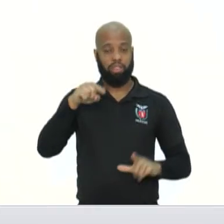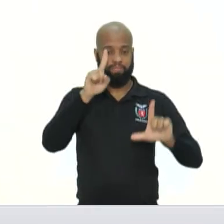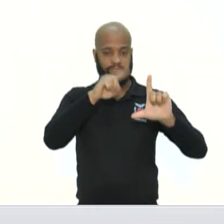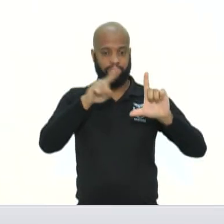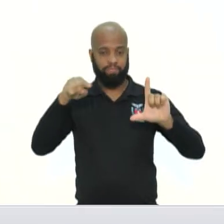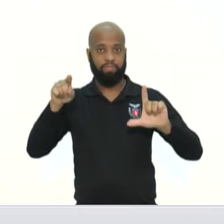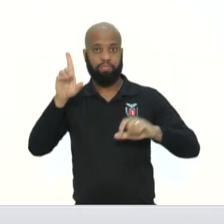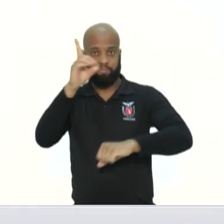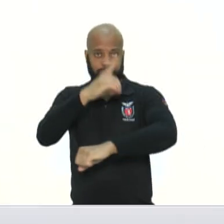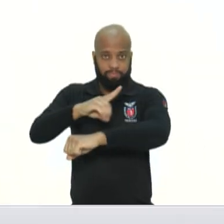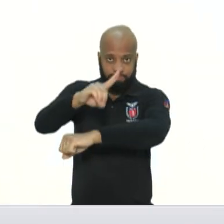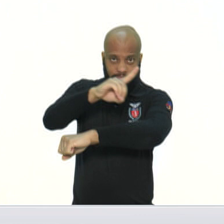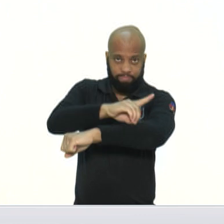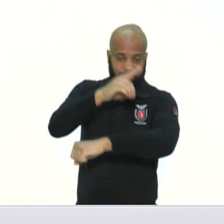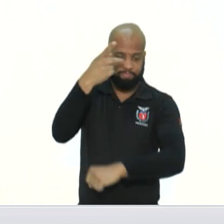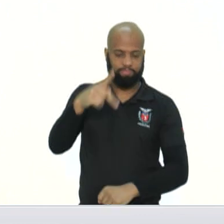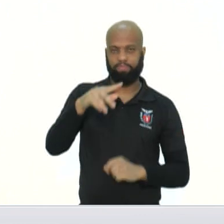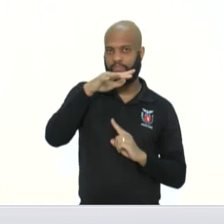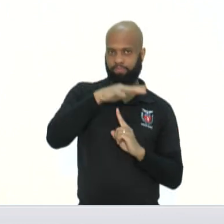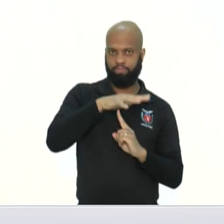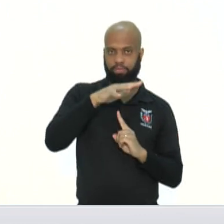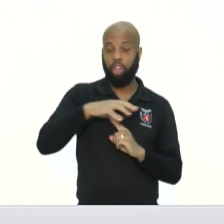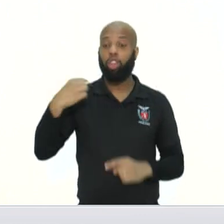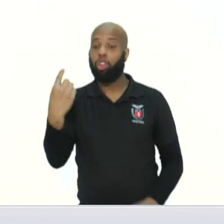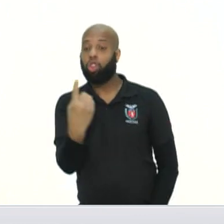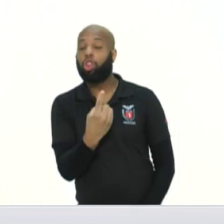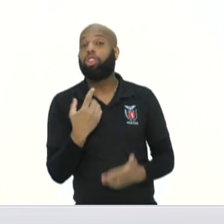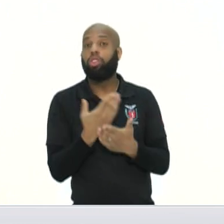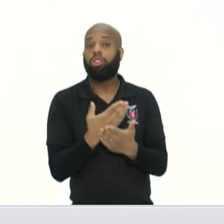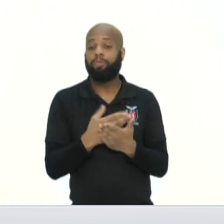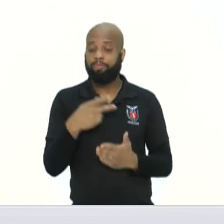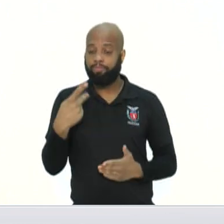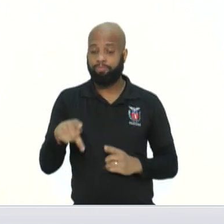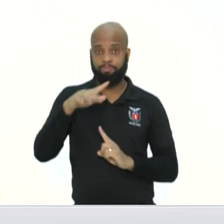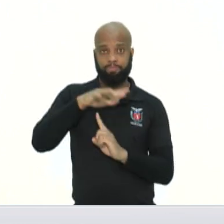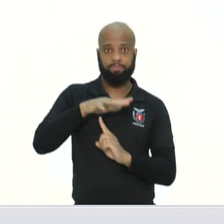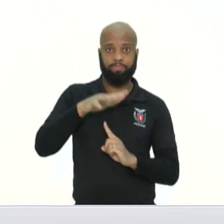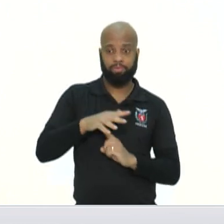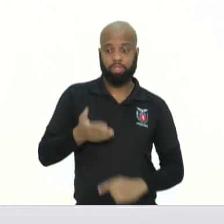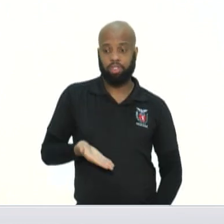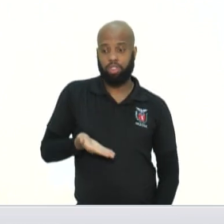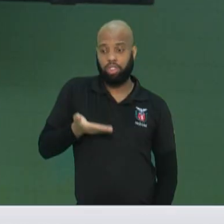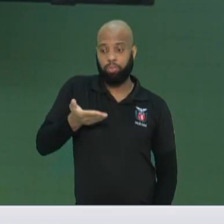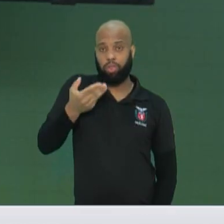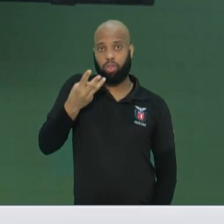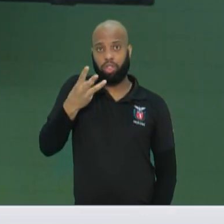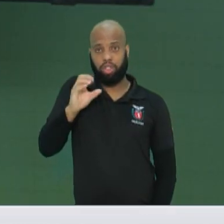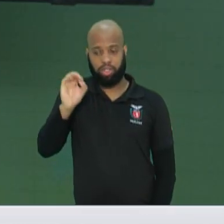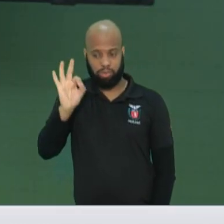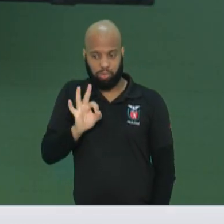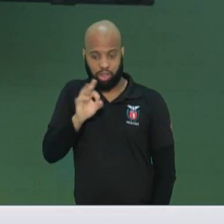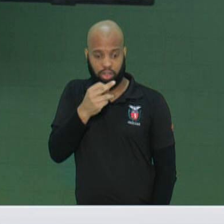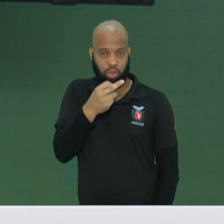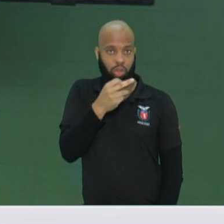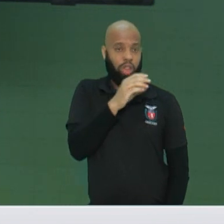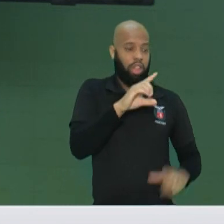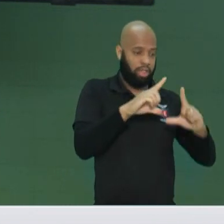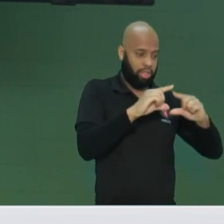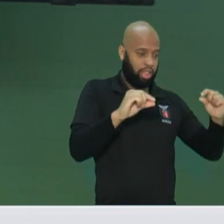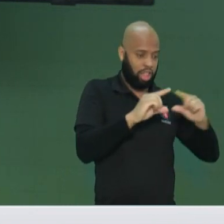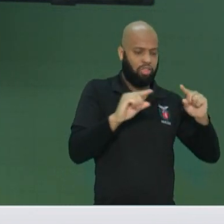da dengue no Paraná. Nós vimos que os casos aumentaram em 30% no Distrito Federal. Mas e aqui no nosso